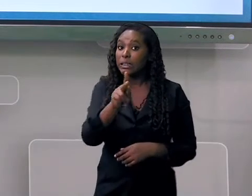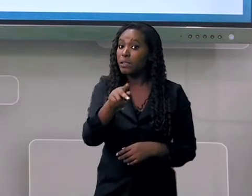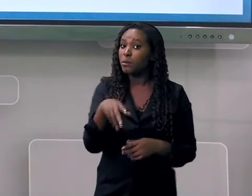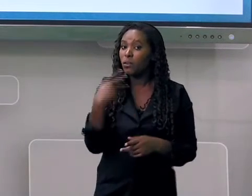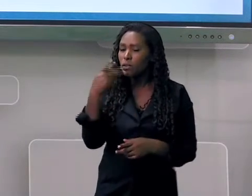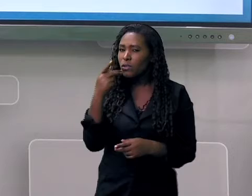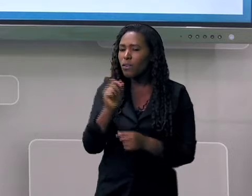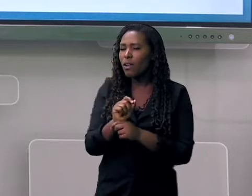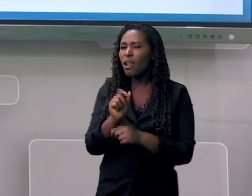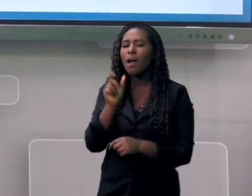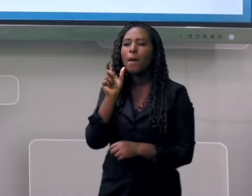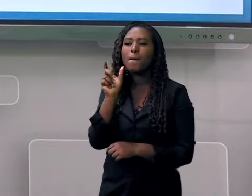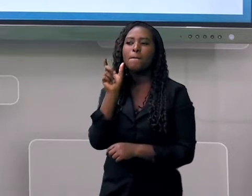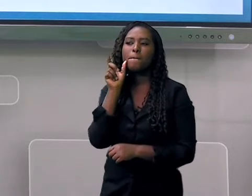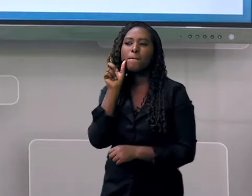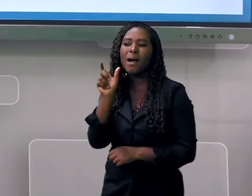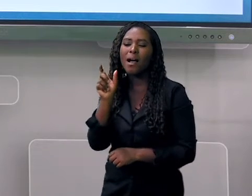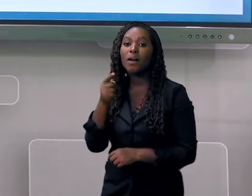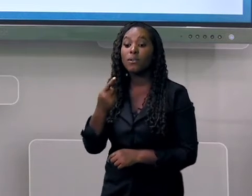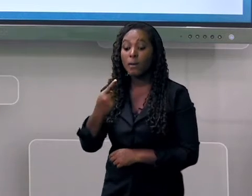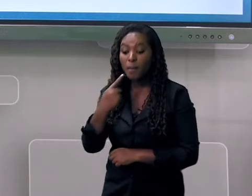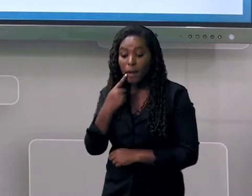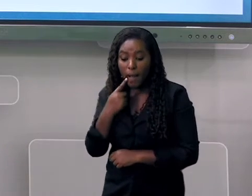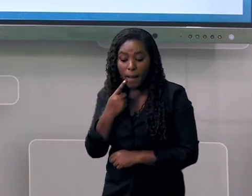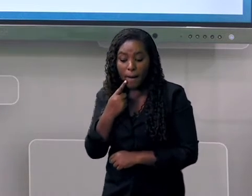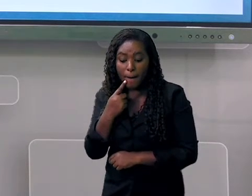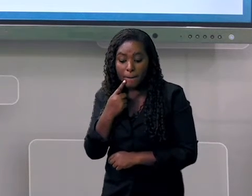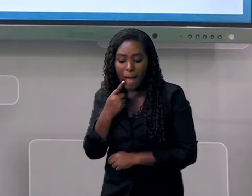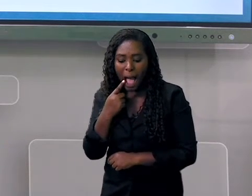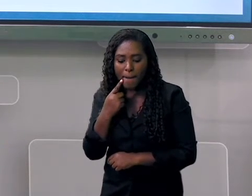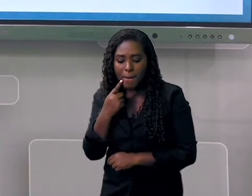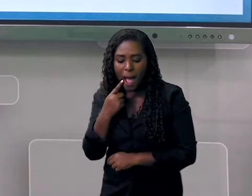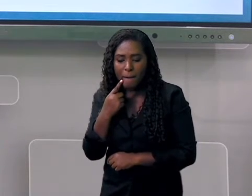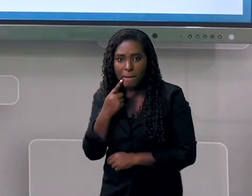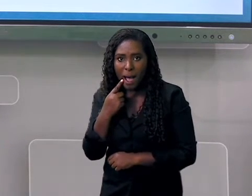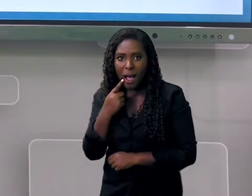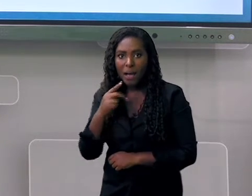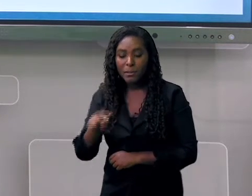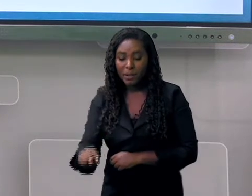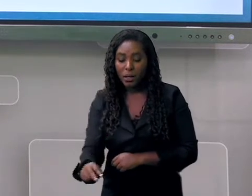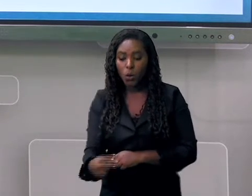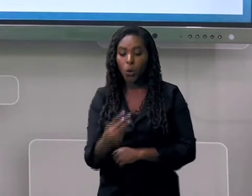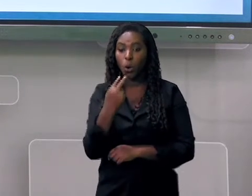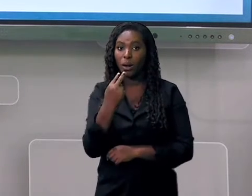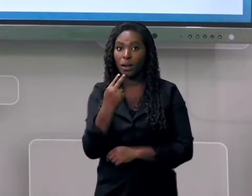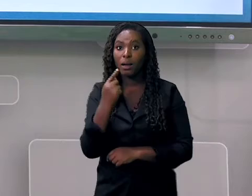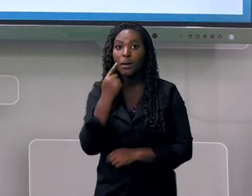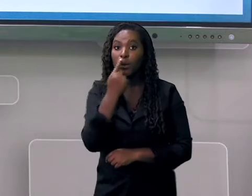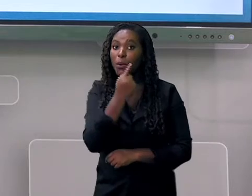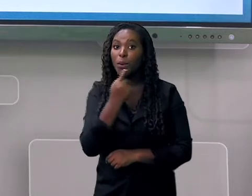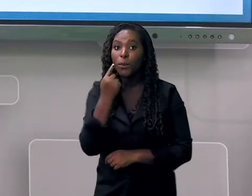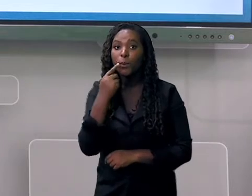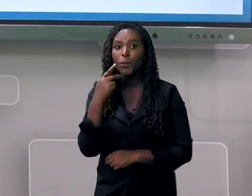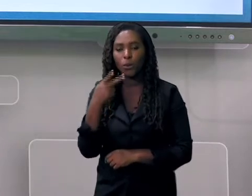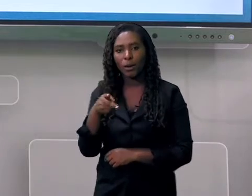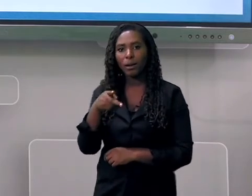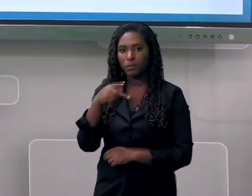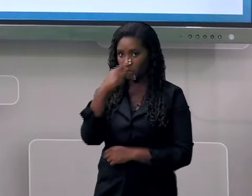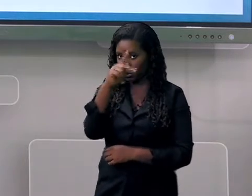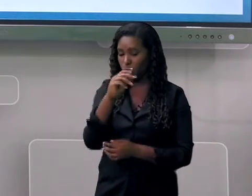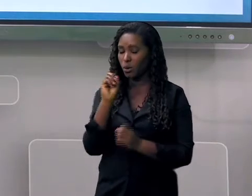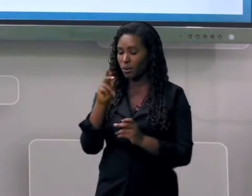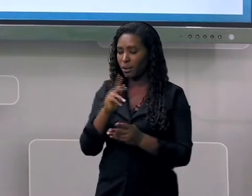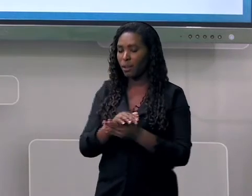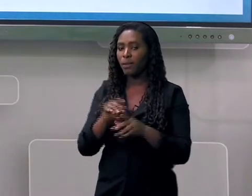quer. Uma outra ajuda é ensinar a criança a apontar objetos quando falar o nome deles. Assim ela